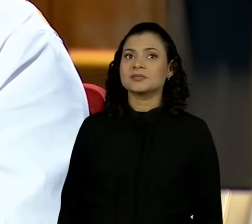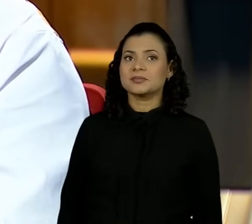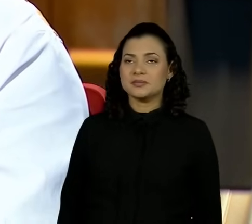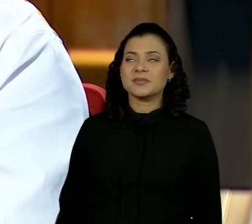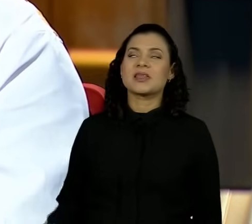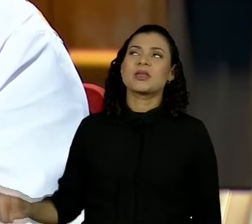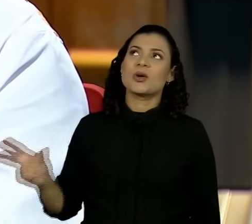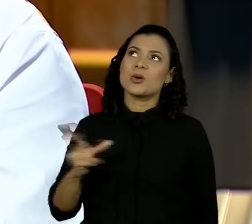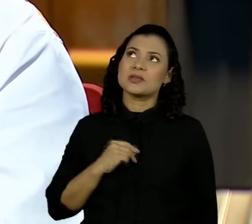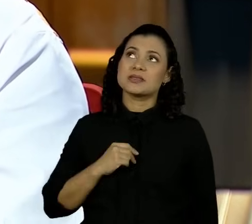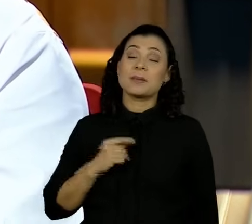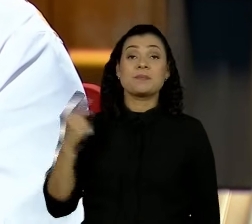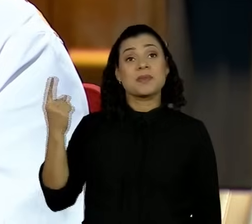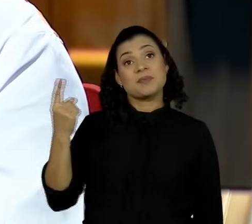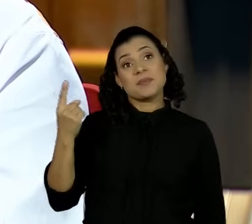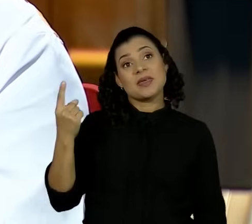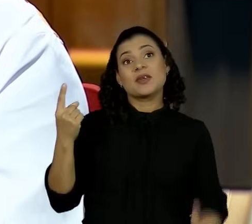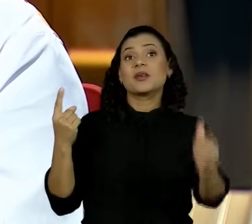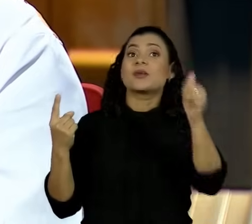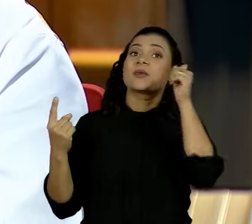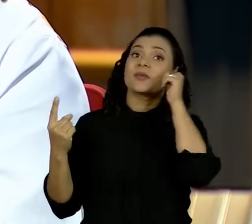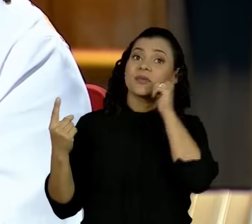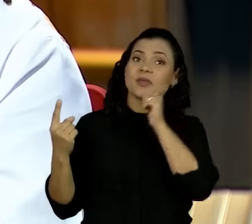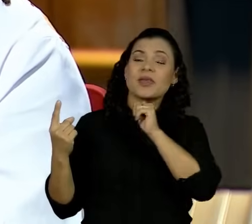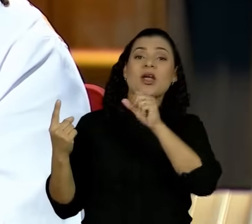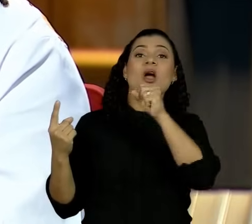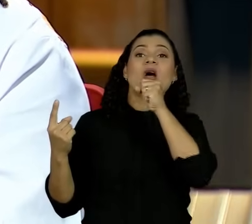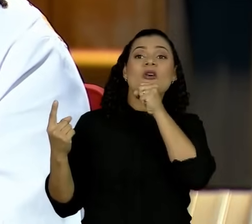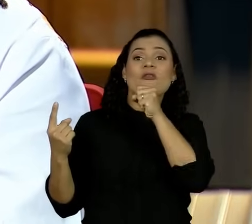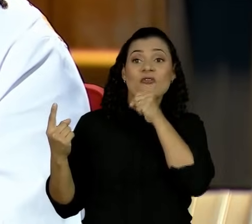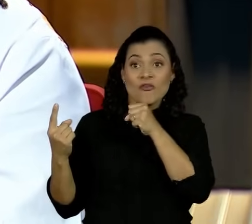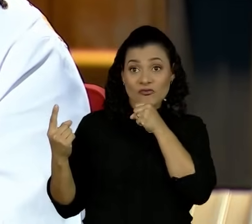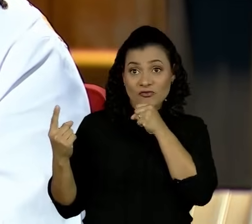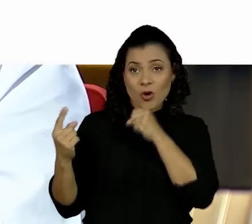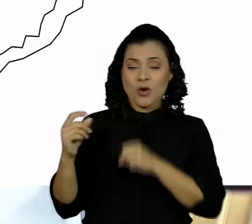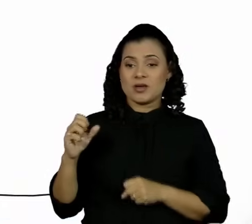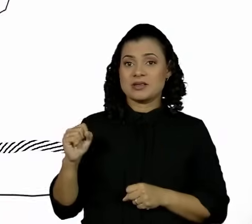Acho que assim, primeiro acho que a minha avó, Sebastiana, que